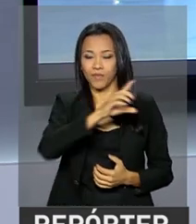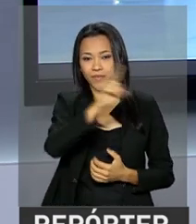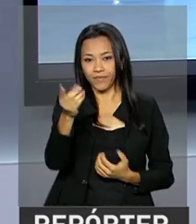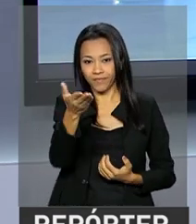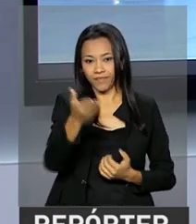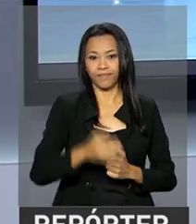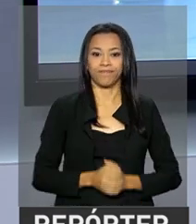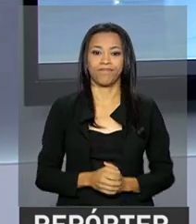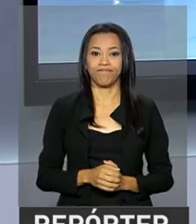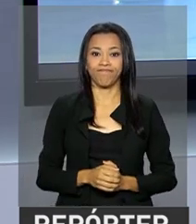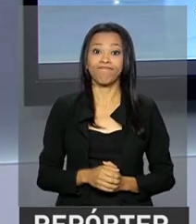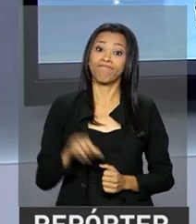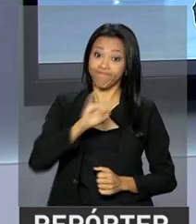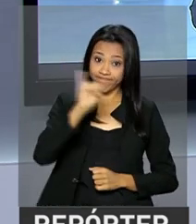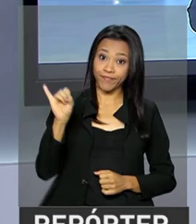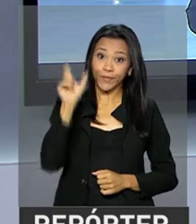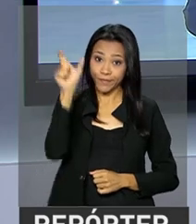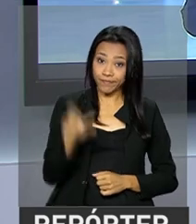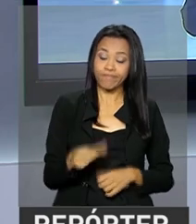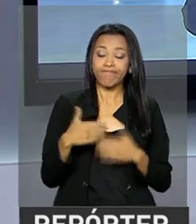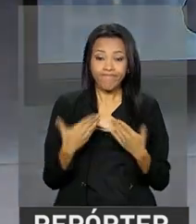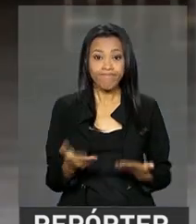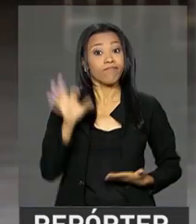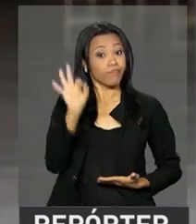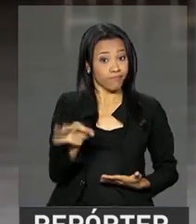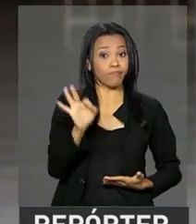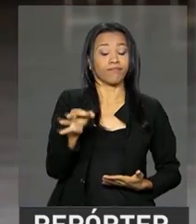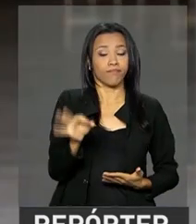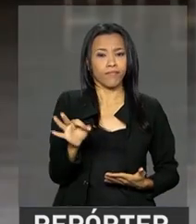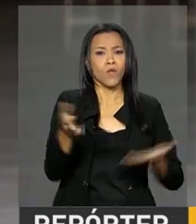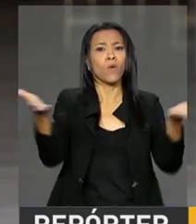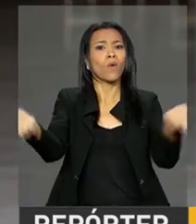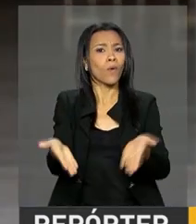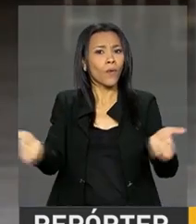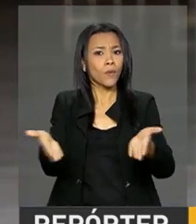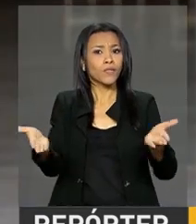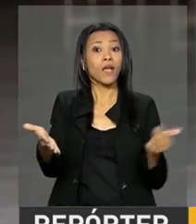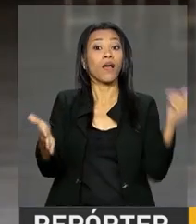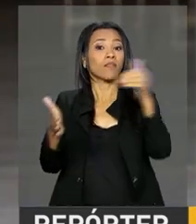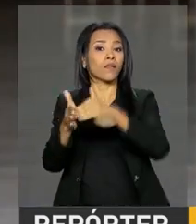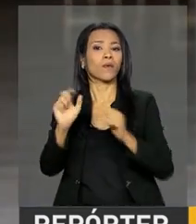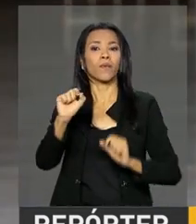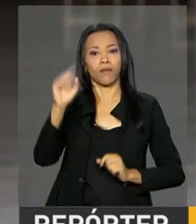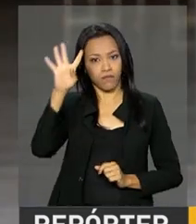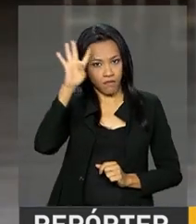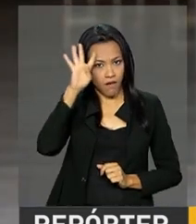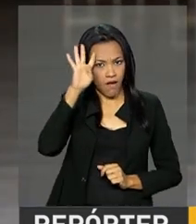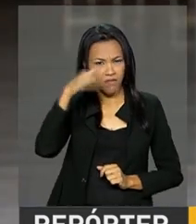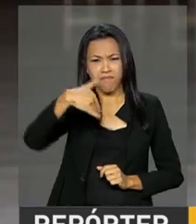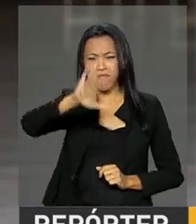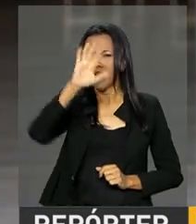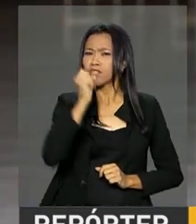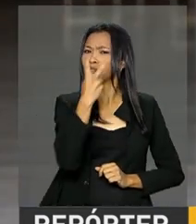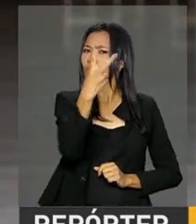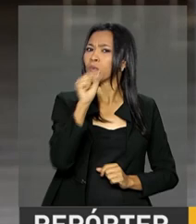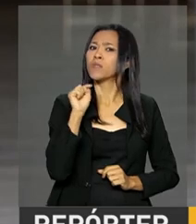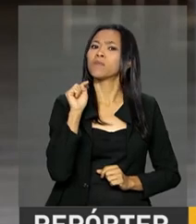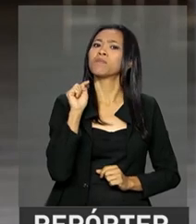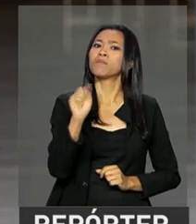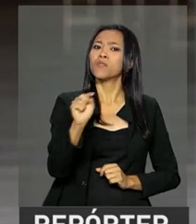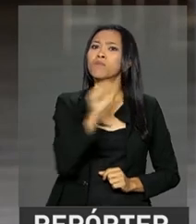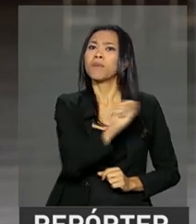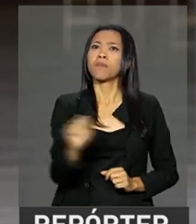você. Olá, Leandro. Bom, é isso mesmo. De hoje até quarta-feira, mais de 2.000